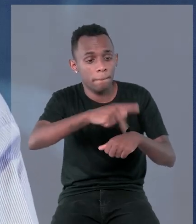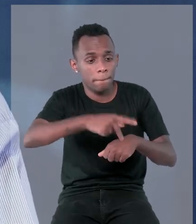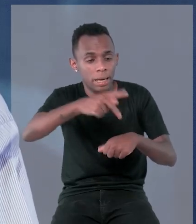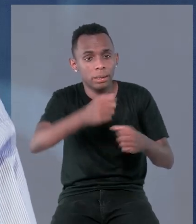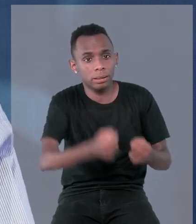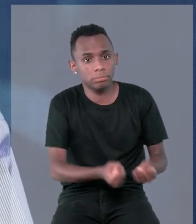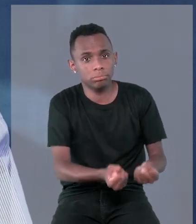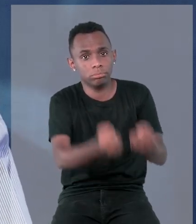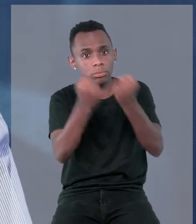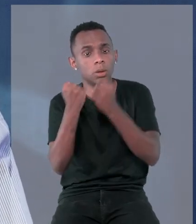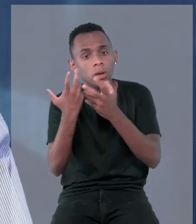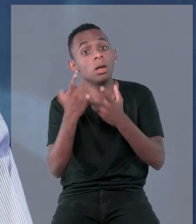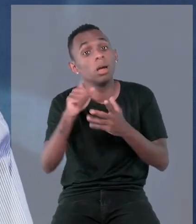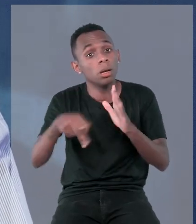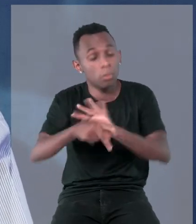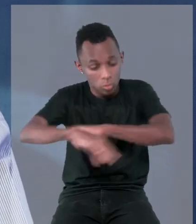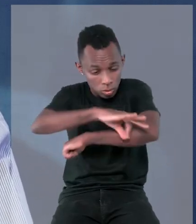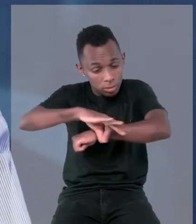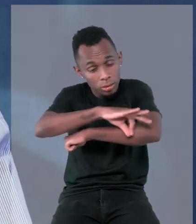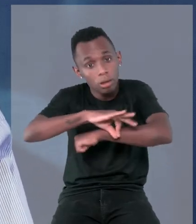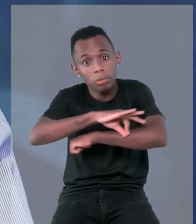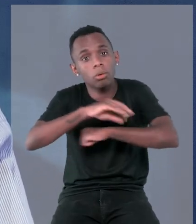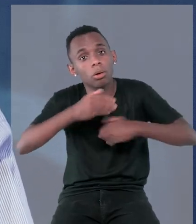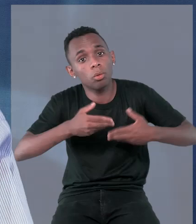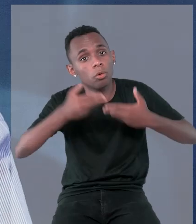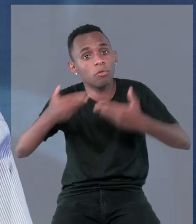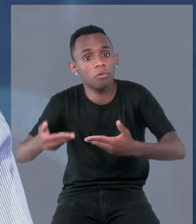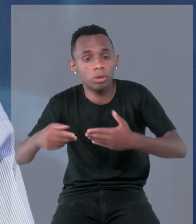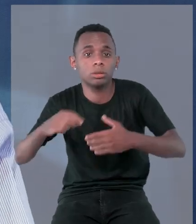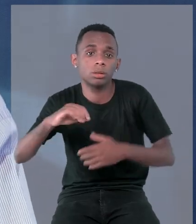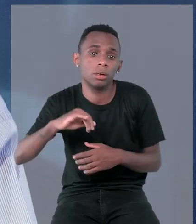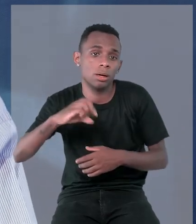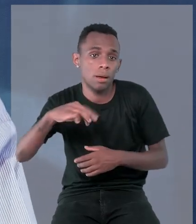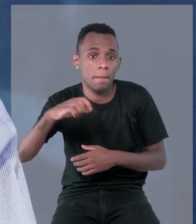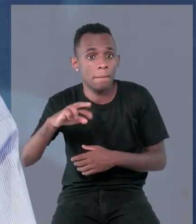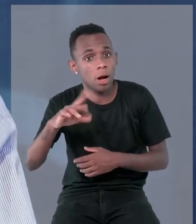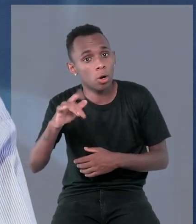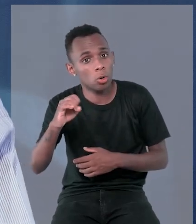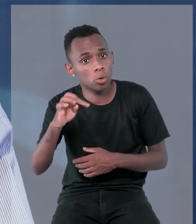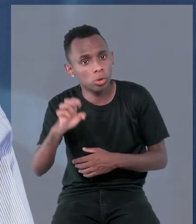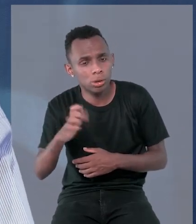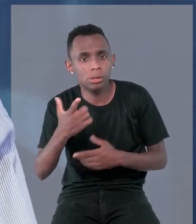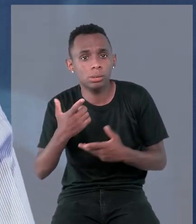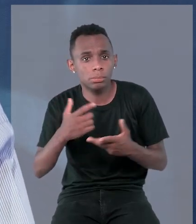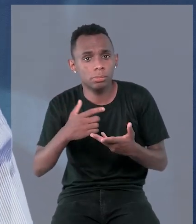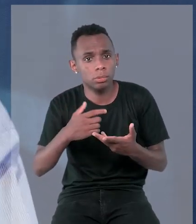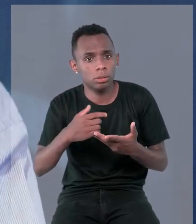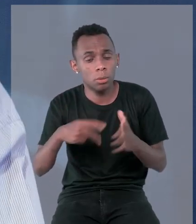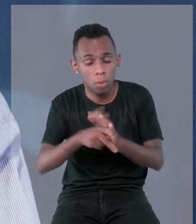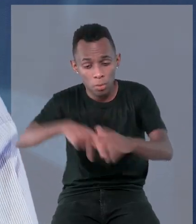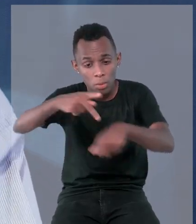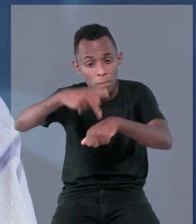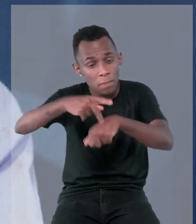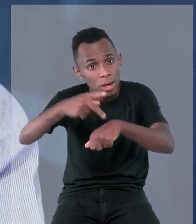é o arquiteto, né? Convidado pelo Zé Marcondes para fazer o túmulo dele, para levantar o túmulo dele. O túmulo é feito de